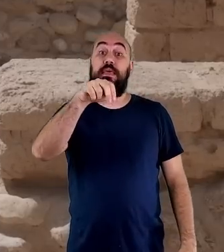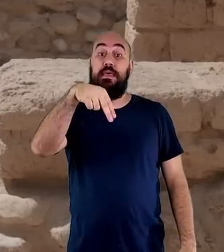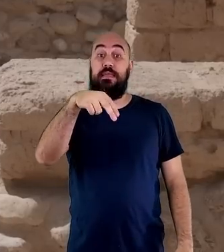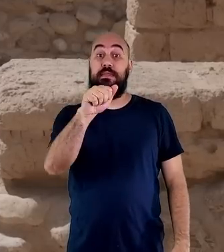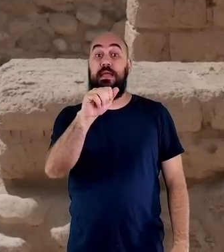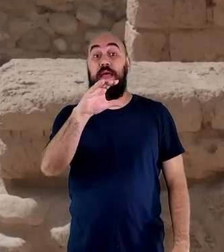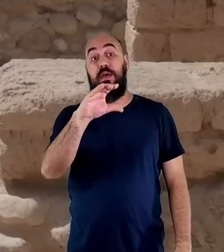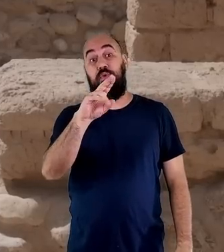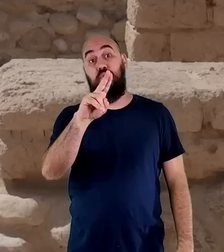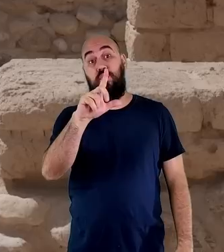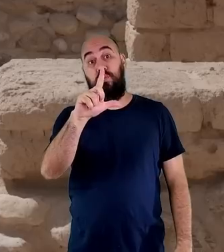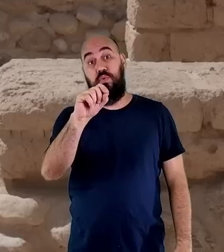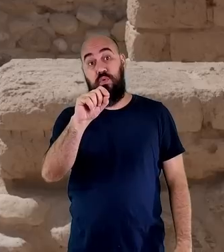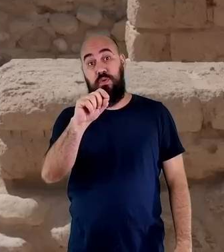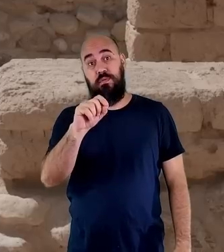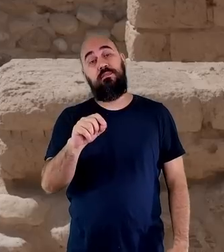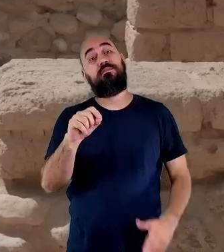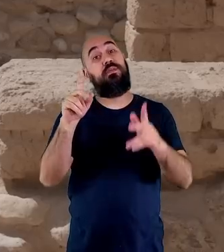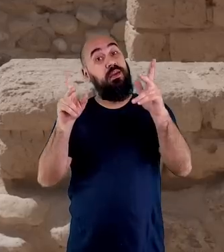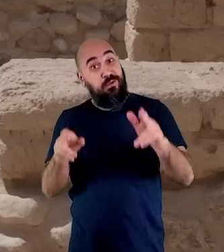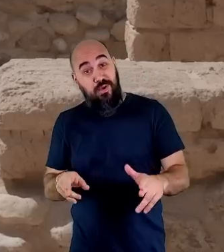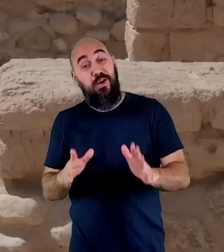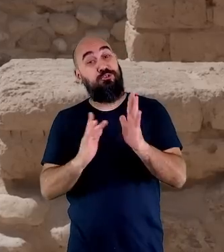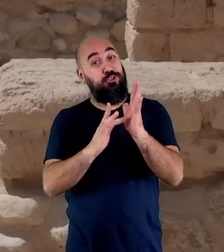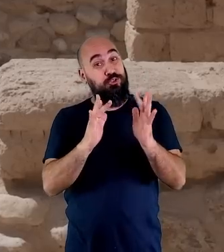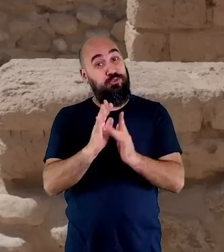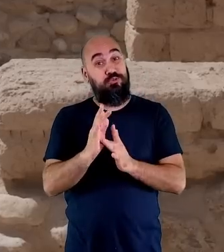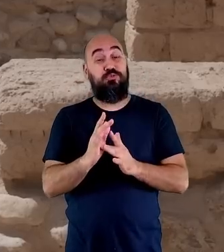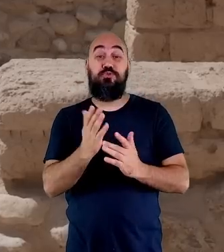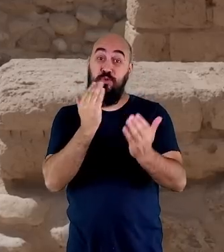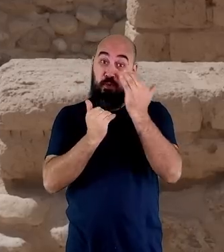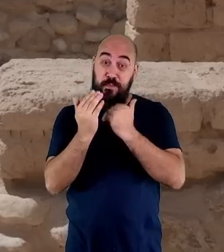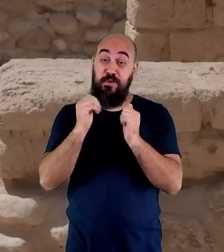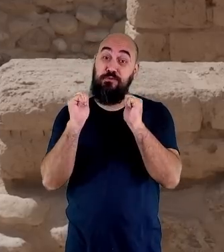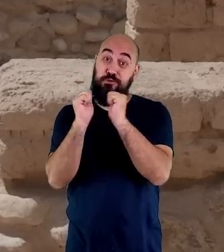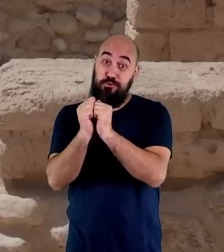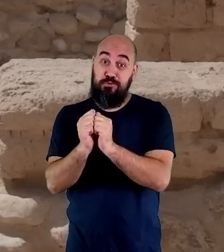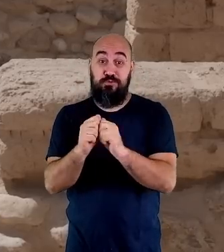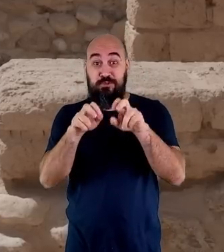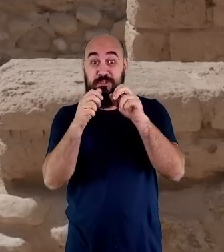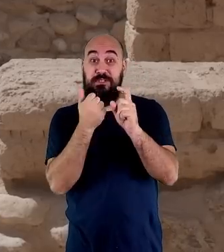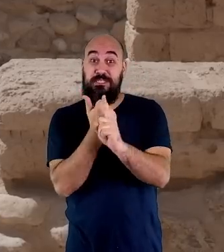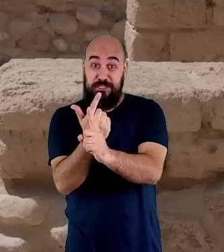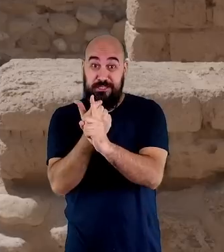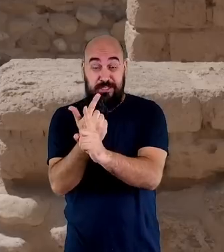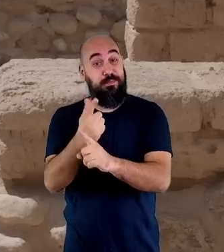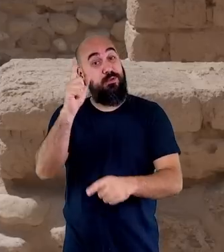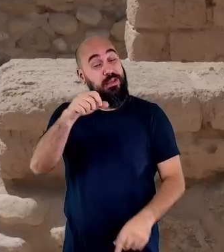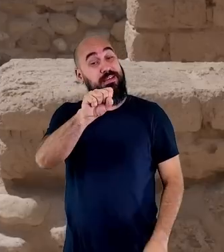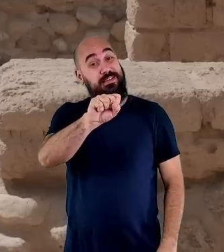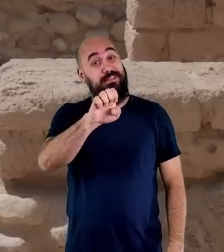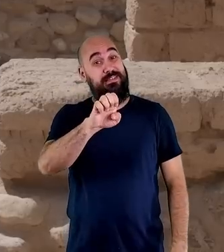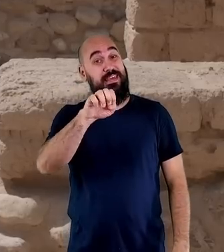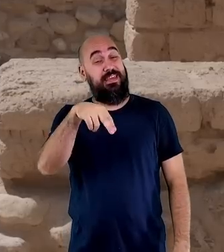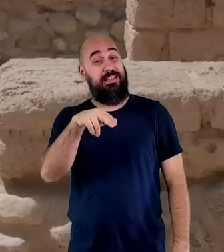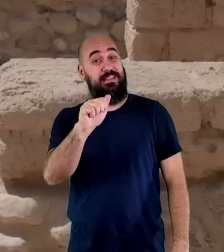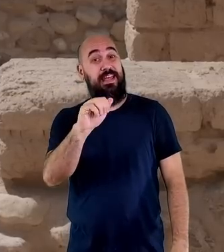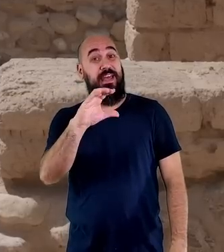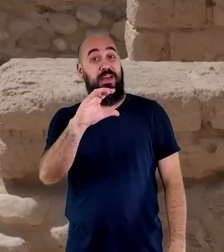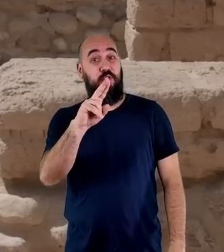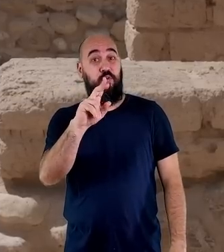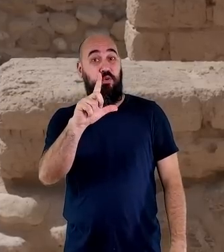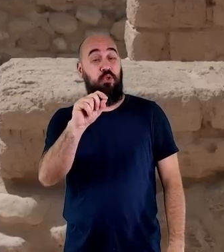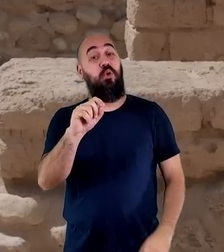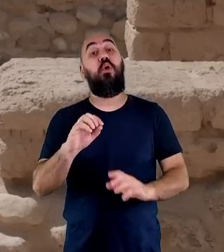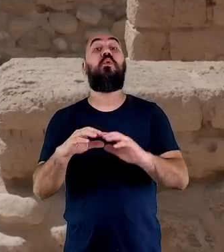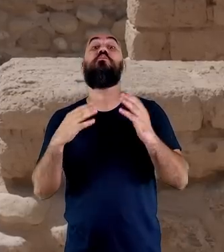teve a última ceia com os seus discípulos. Agora eu vou descer e vou mostrar para vocês uma outra coisa interessante que fica lá